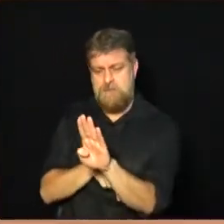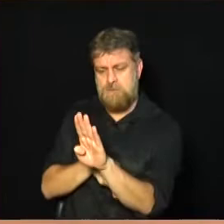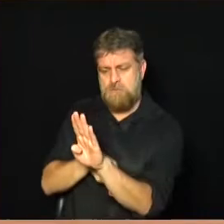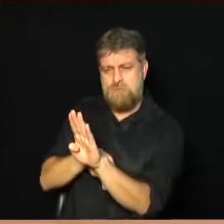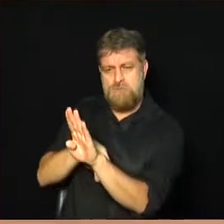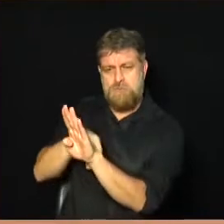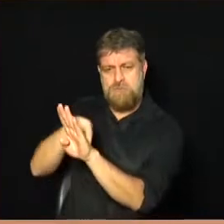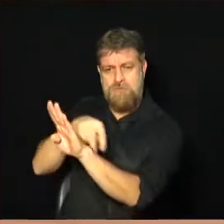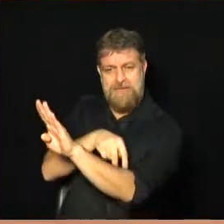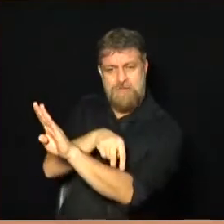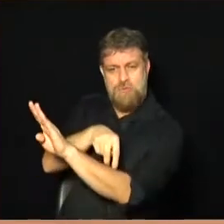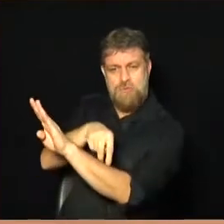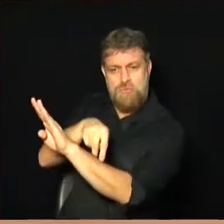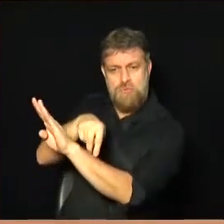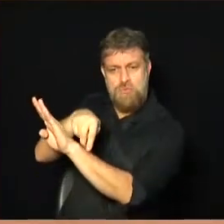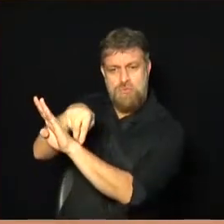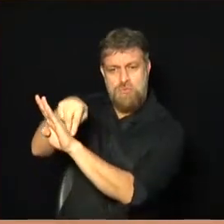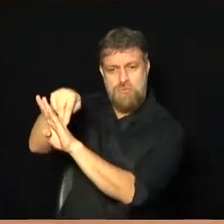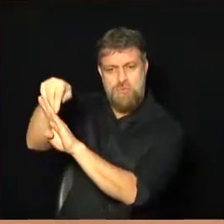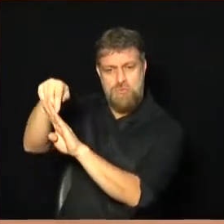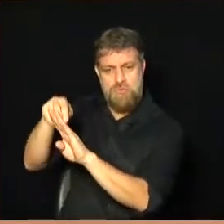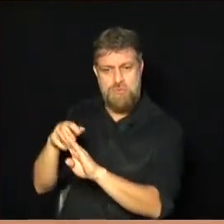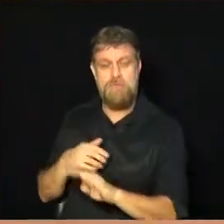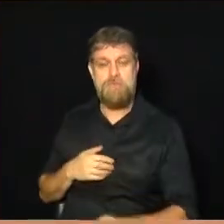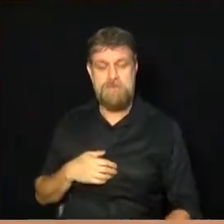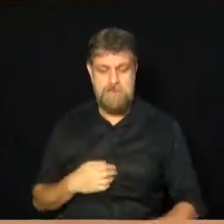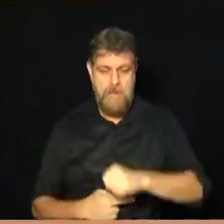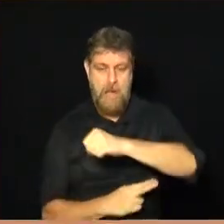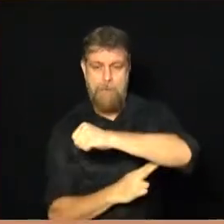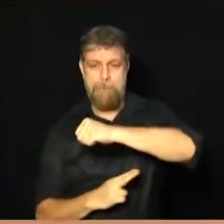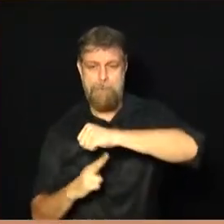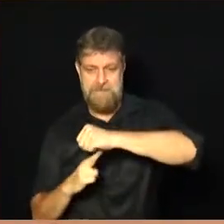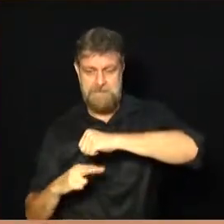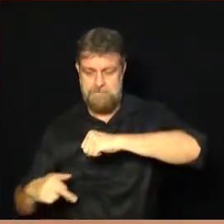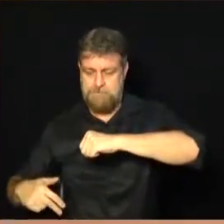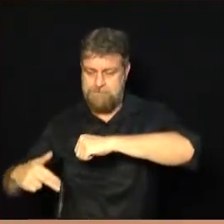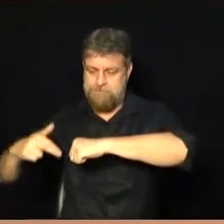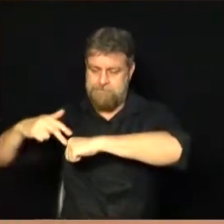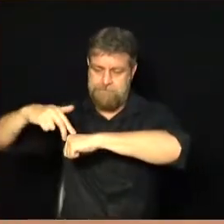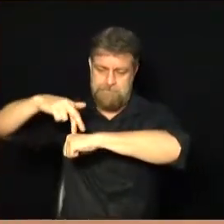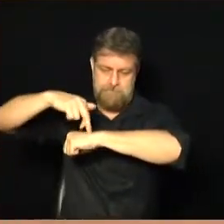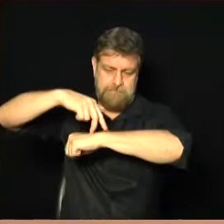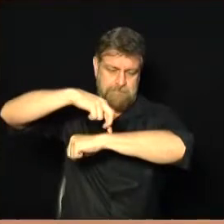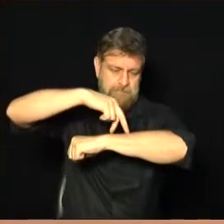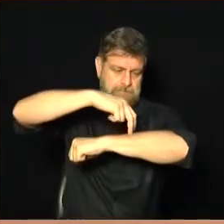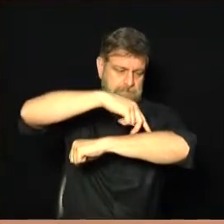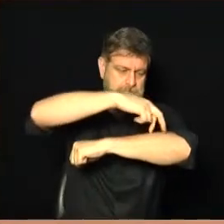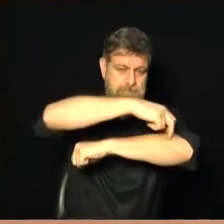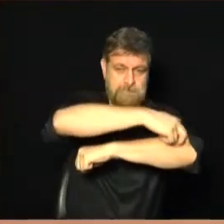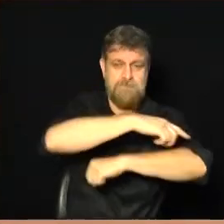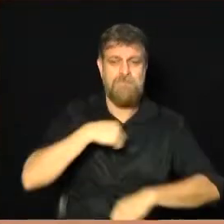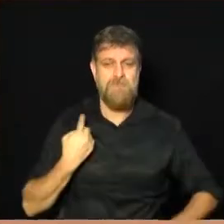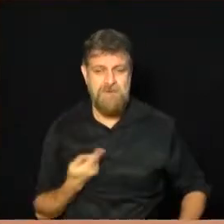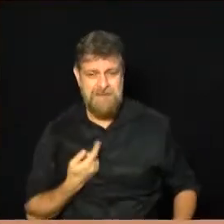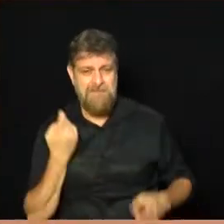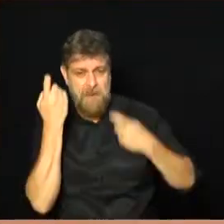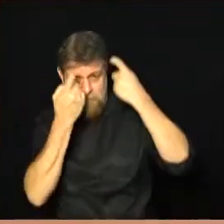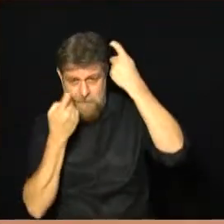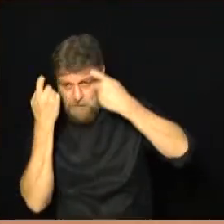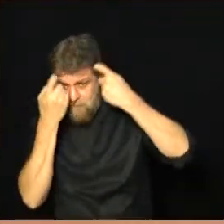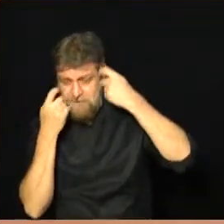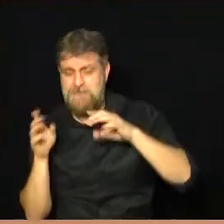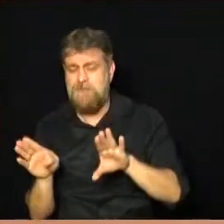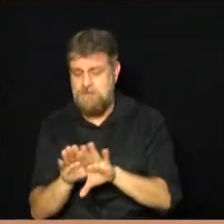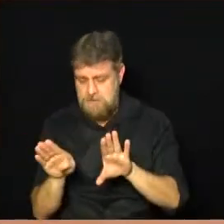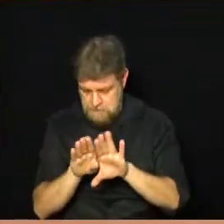uma passarela que vai ser construída, toda a passagem de pedestres que você está preocupado, nós tivemos muita preocupação com isso,